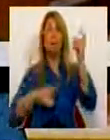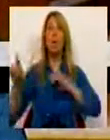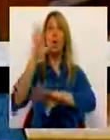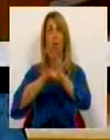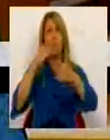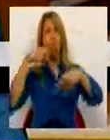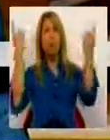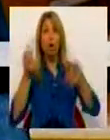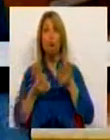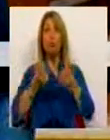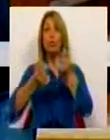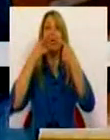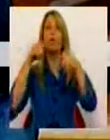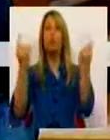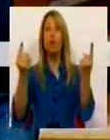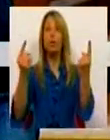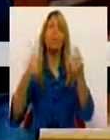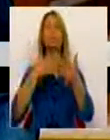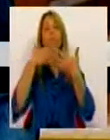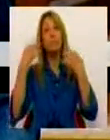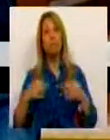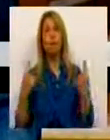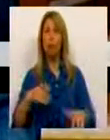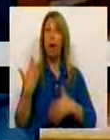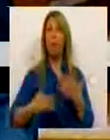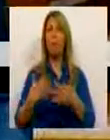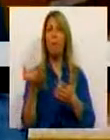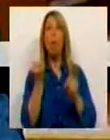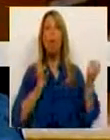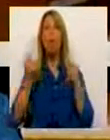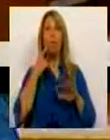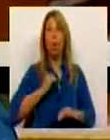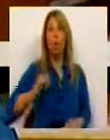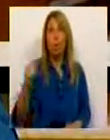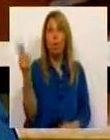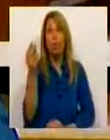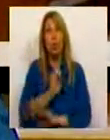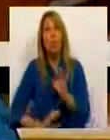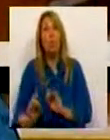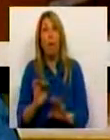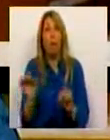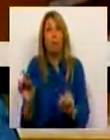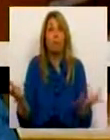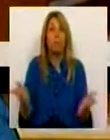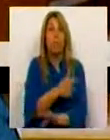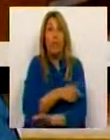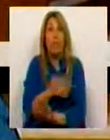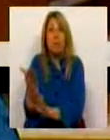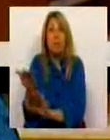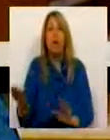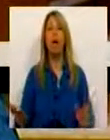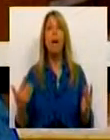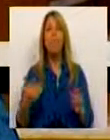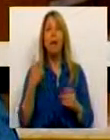reafirmam periodicamente. Há certamente dinâmicas e movimentos hostis à União Europeia e ao que ela representa. Mas cada